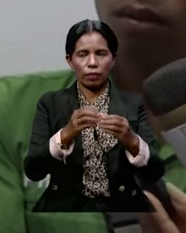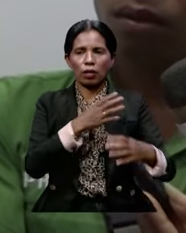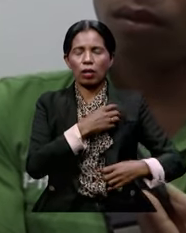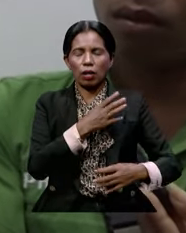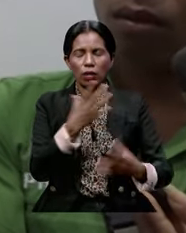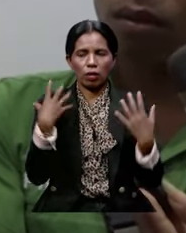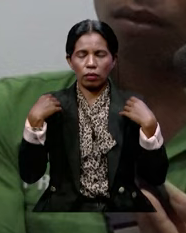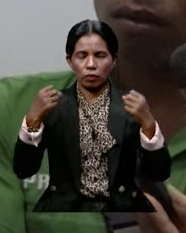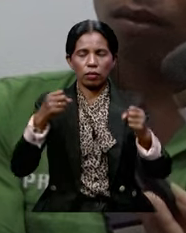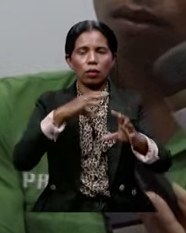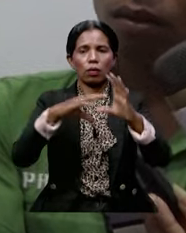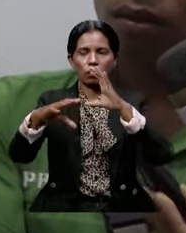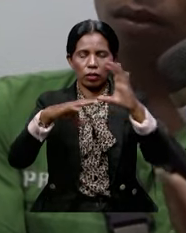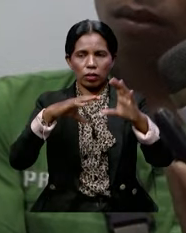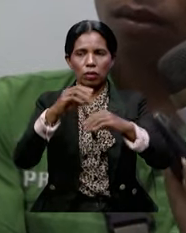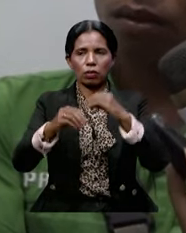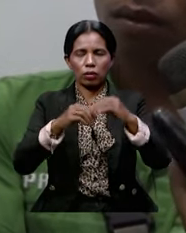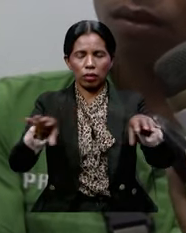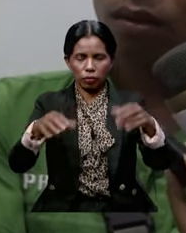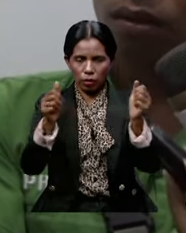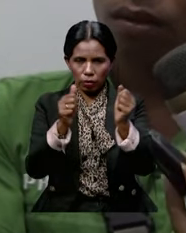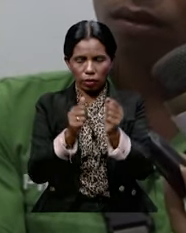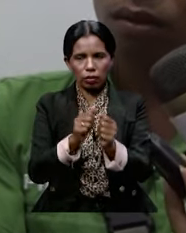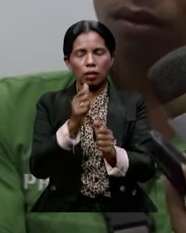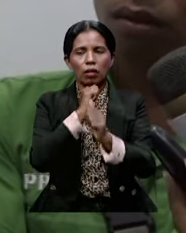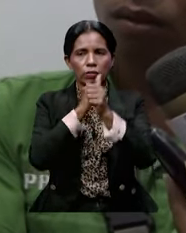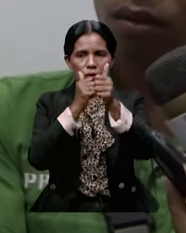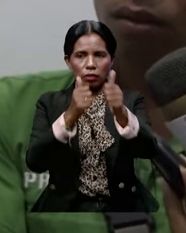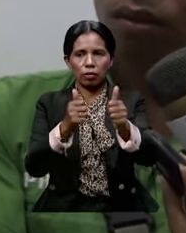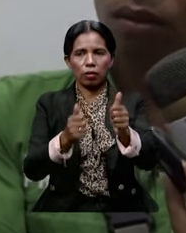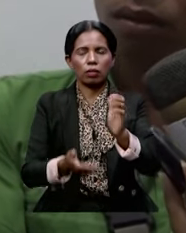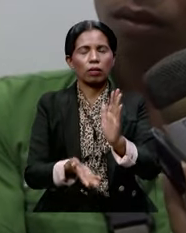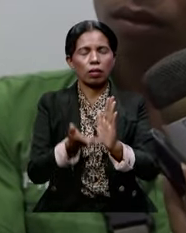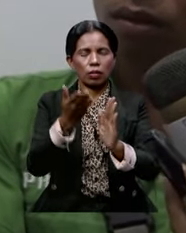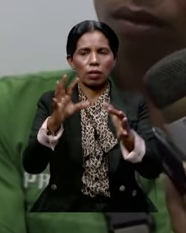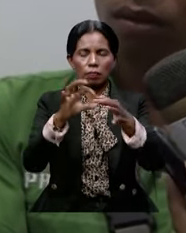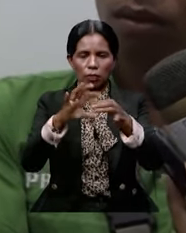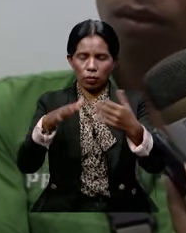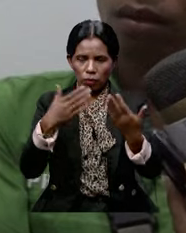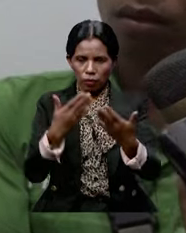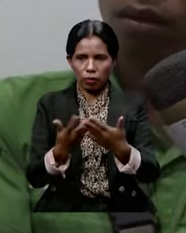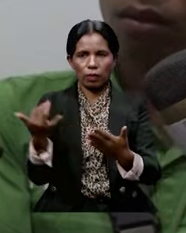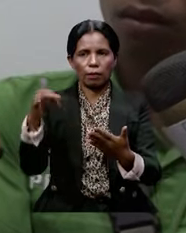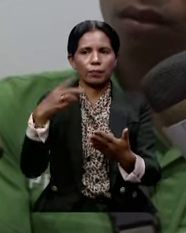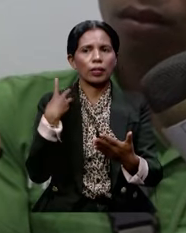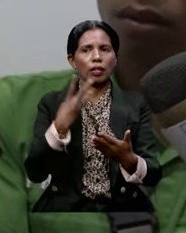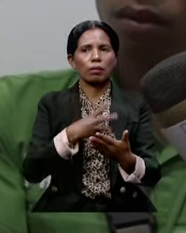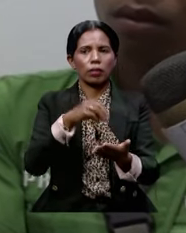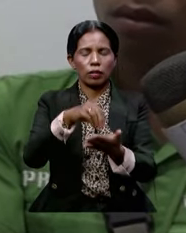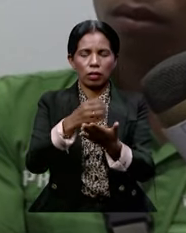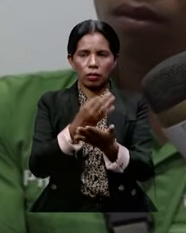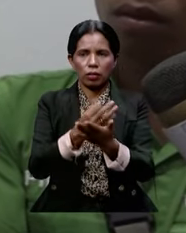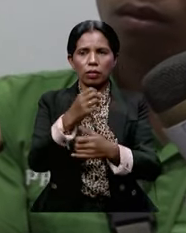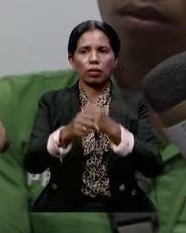kona ba komunikasau coordenação, serviço de advocacia, na moça, empoderamento, para membros, né, bem, a minha outra, nós somos de